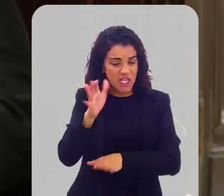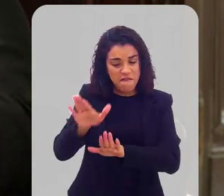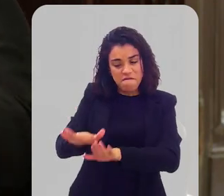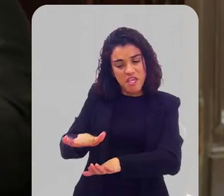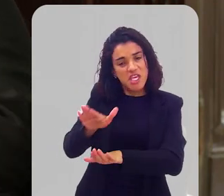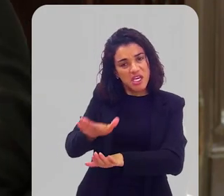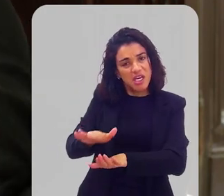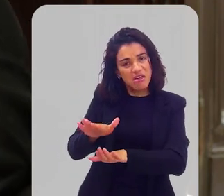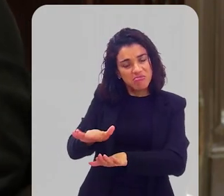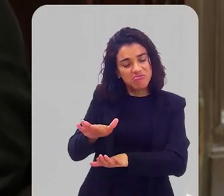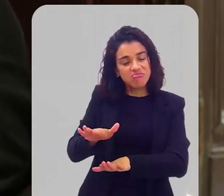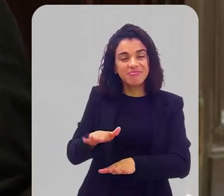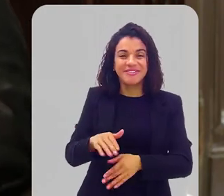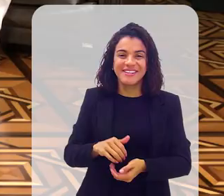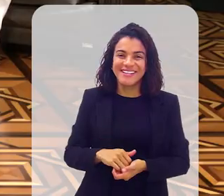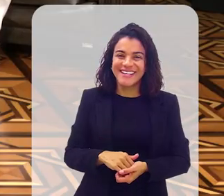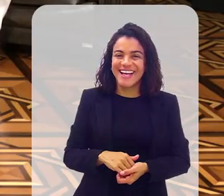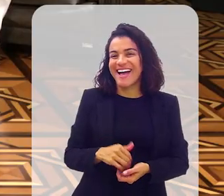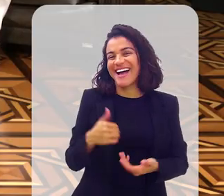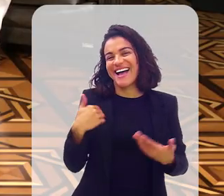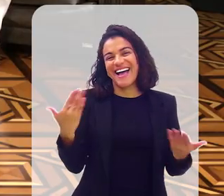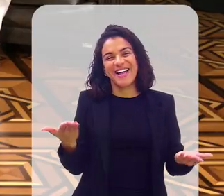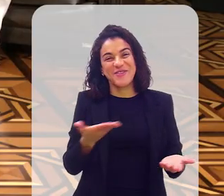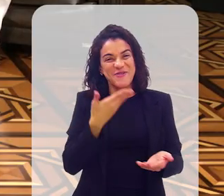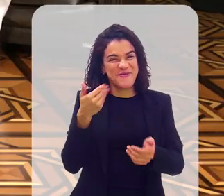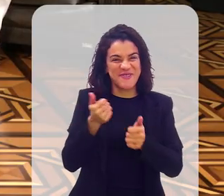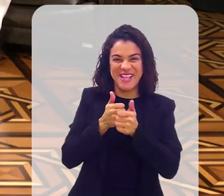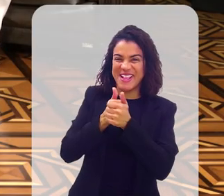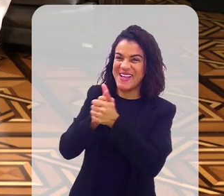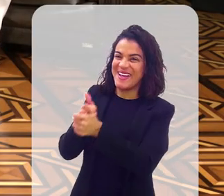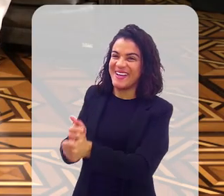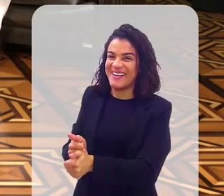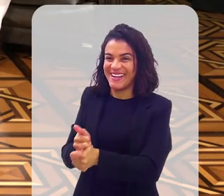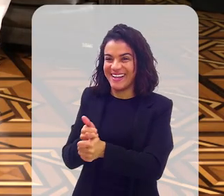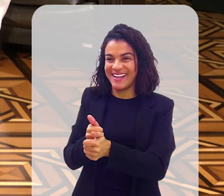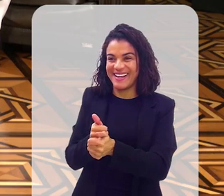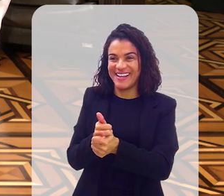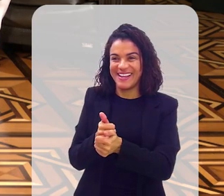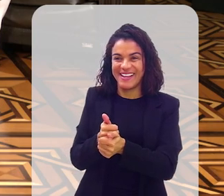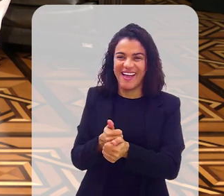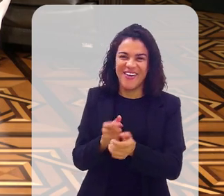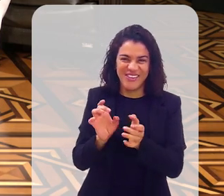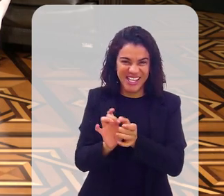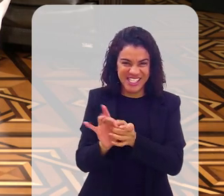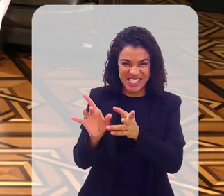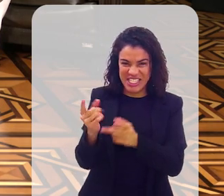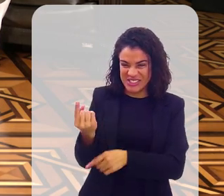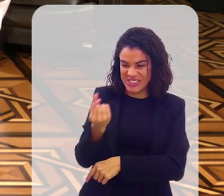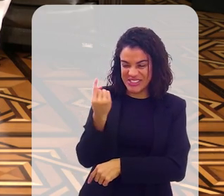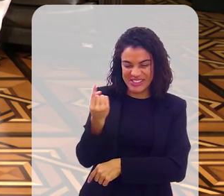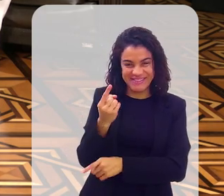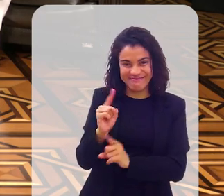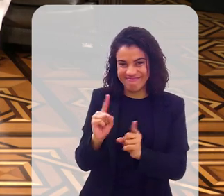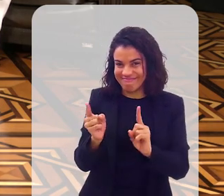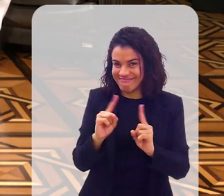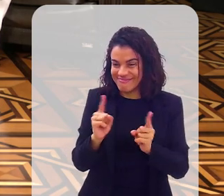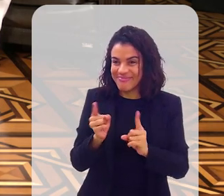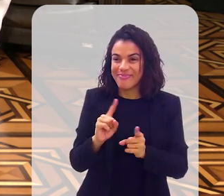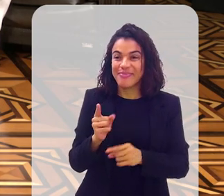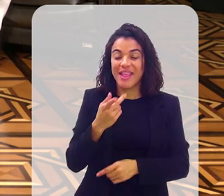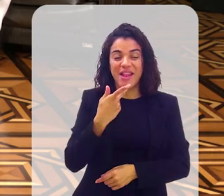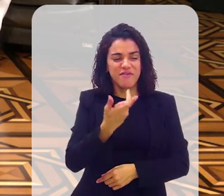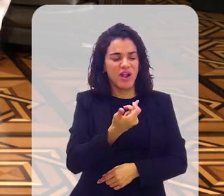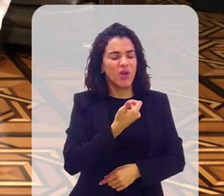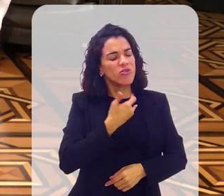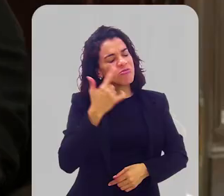Se você quiser, você fica aí. Ele Pronto. Mandou essa para... Sim, melhor sair atrás dela, né, filha? Vou deixar o homem sozinho, não. Ele